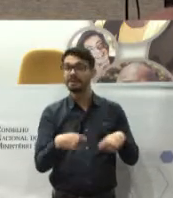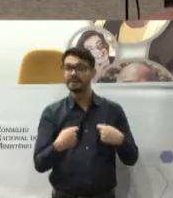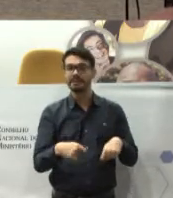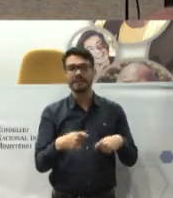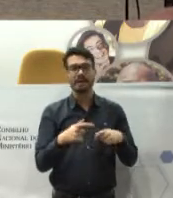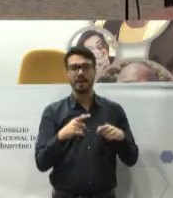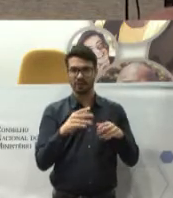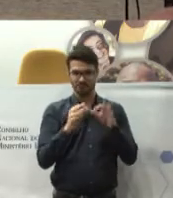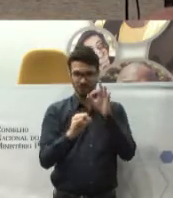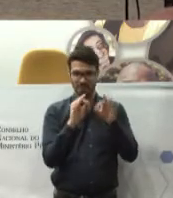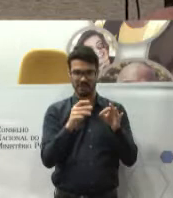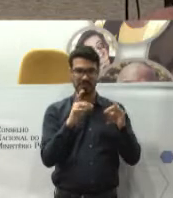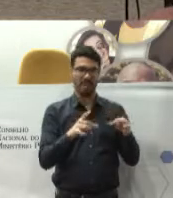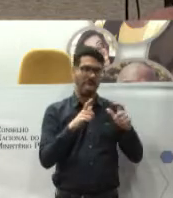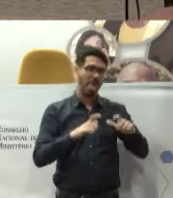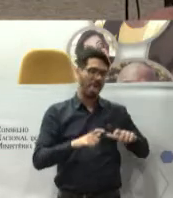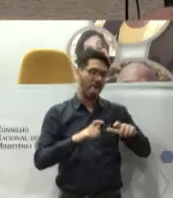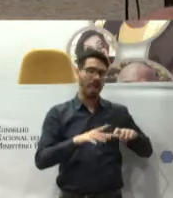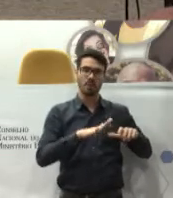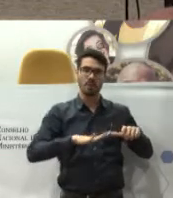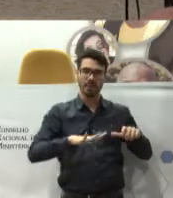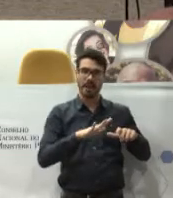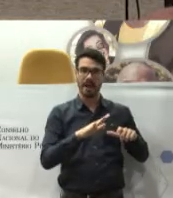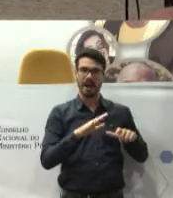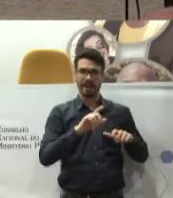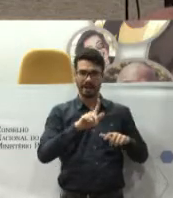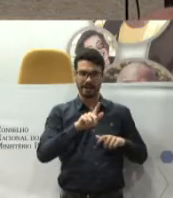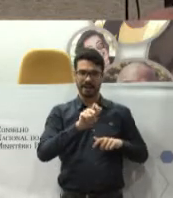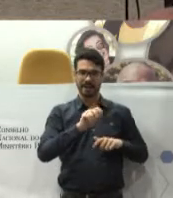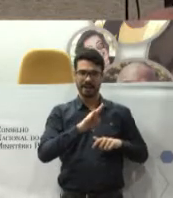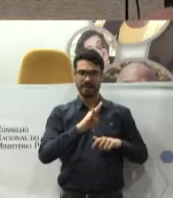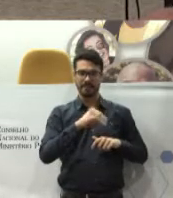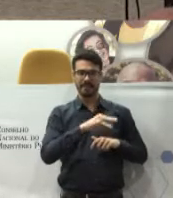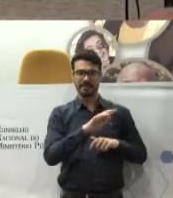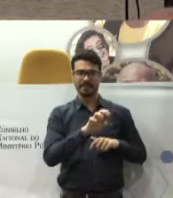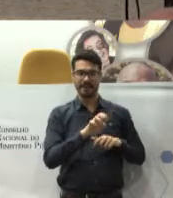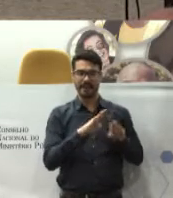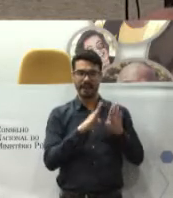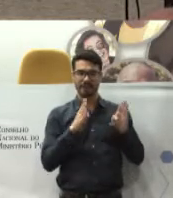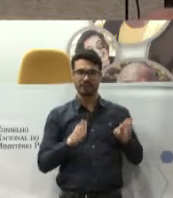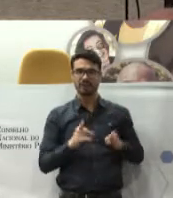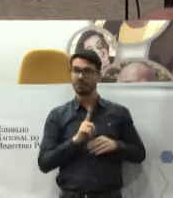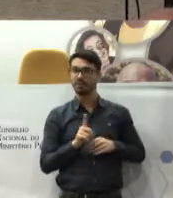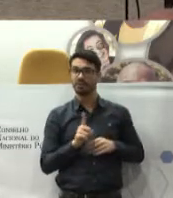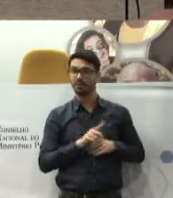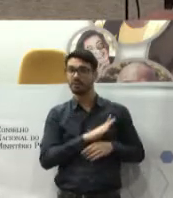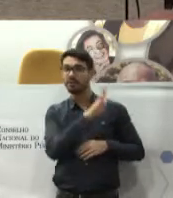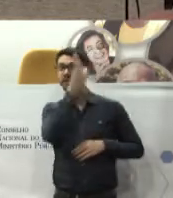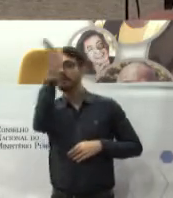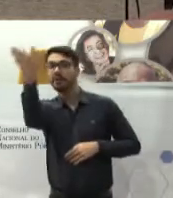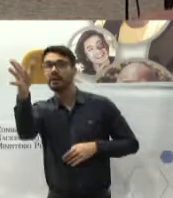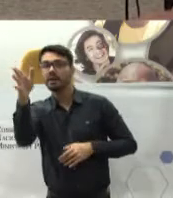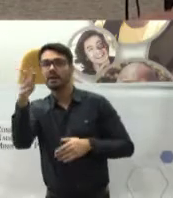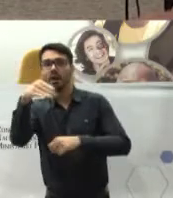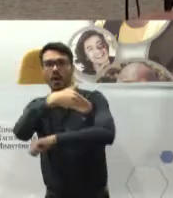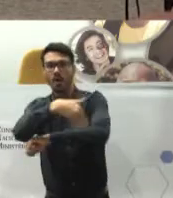isso. Porque isso, às vezes, ninguém vai te contar numa petição. O Zaffaroni, que por todos nós conhecido no penal,